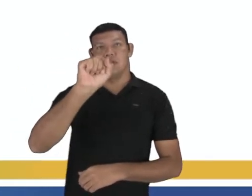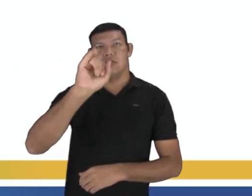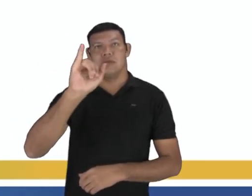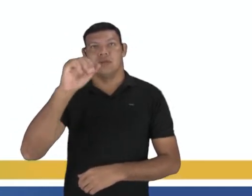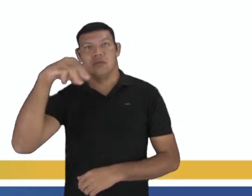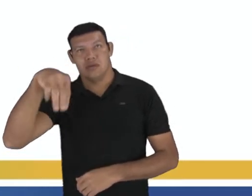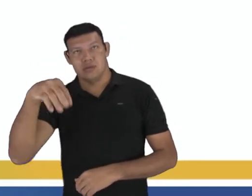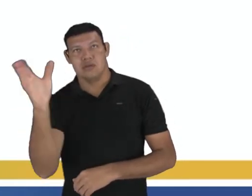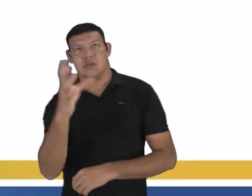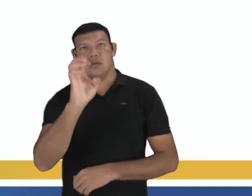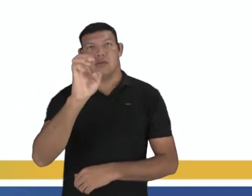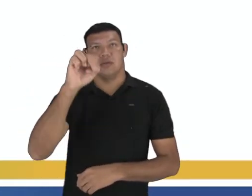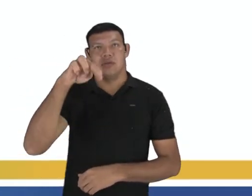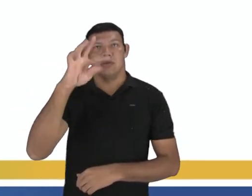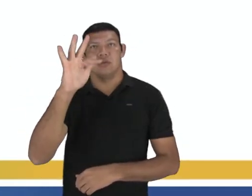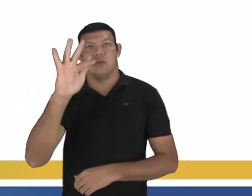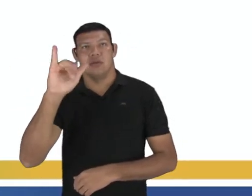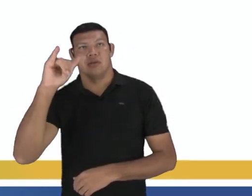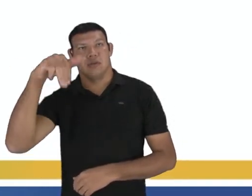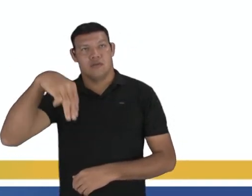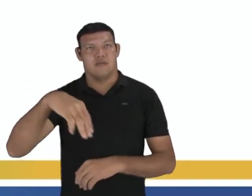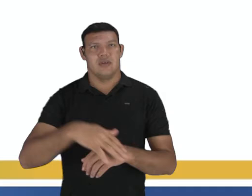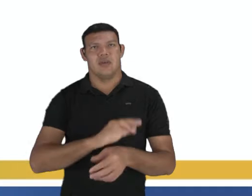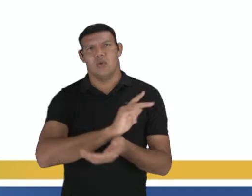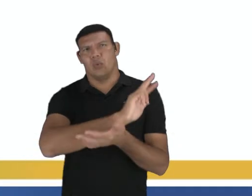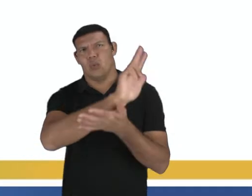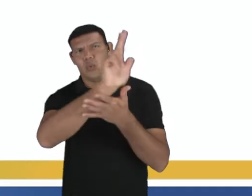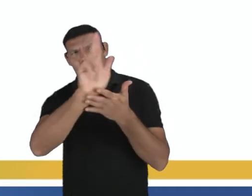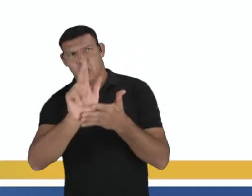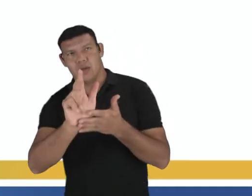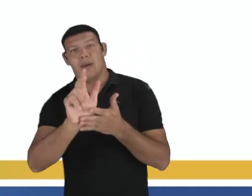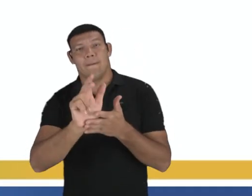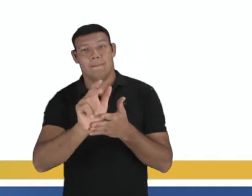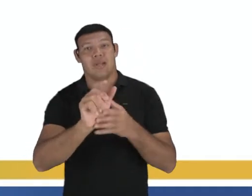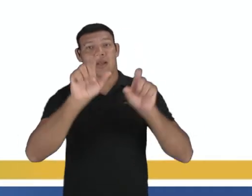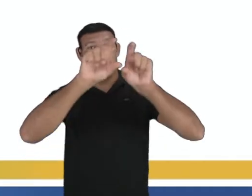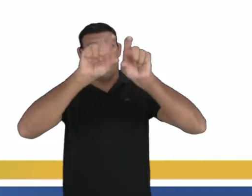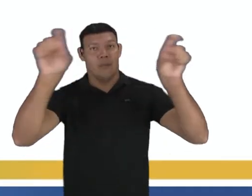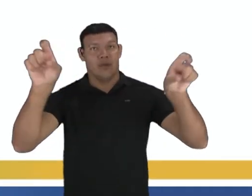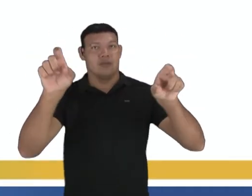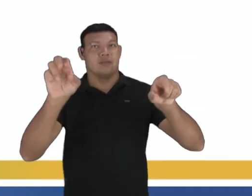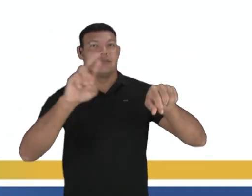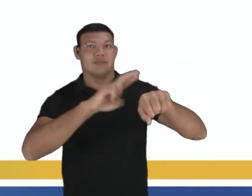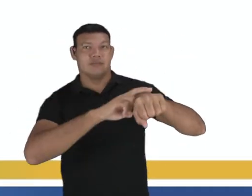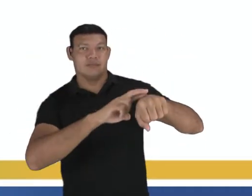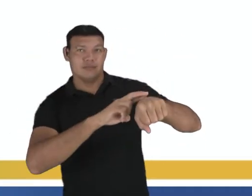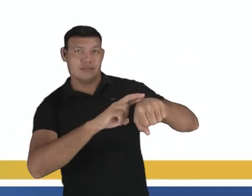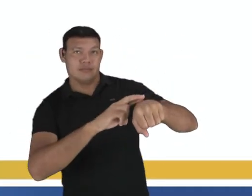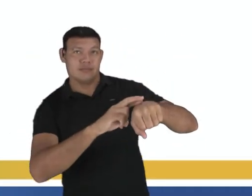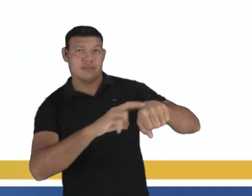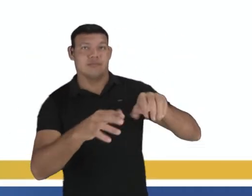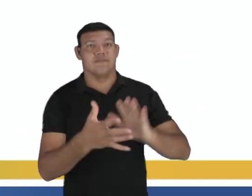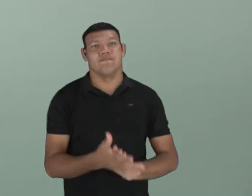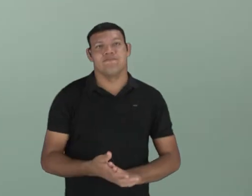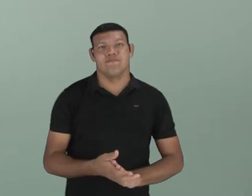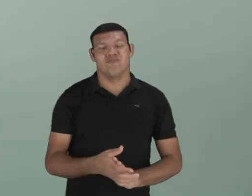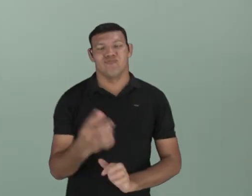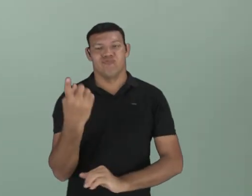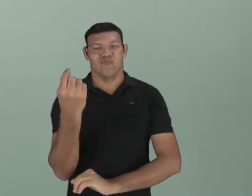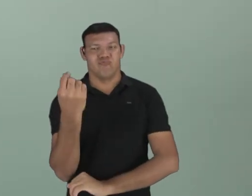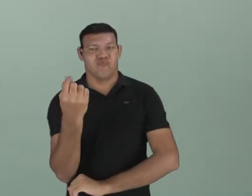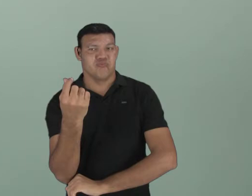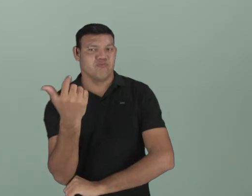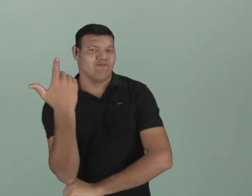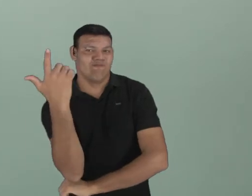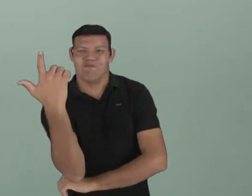modo que, por fim. Exemplo, eu não tenho dinheiro, logo não irei sair hoje. Ou